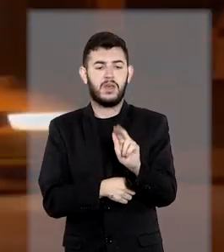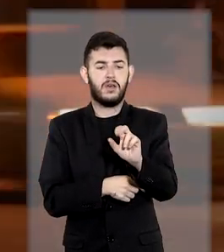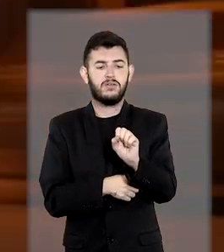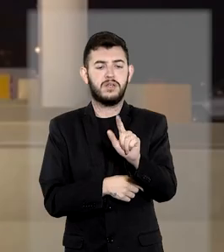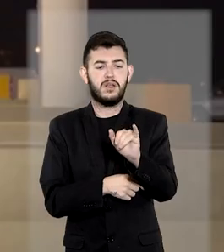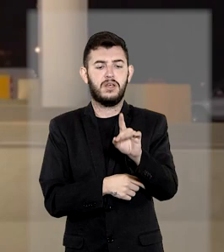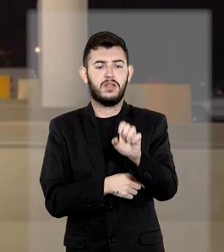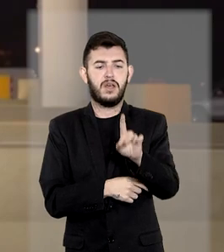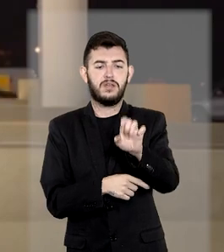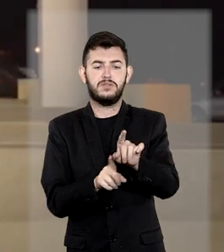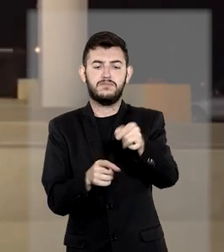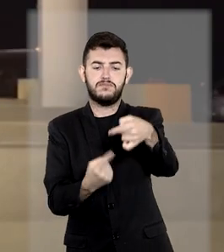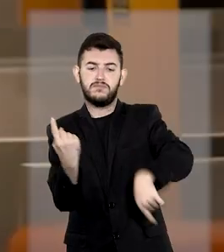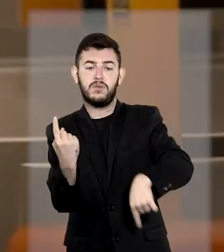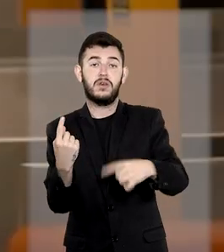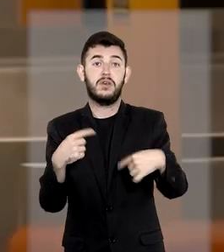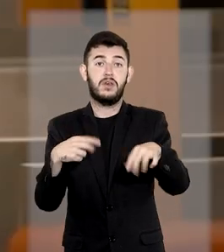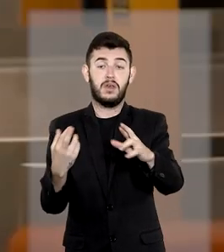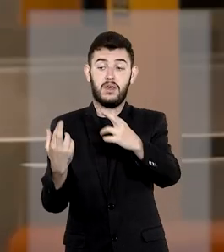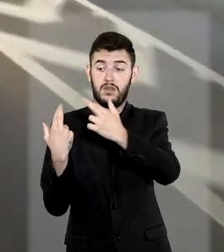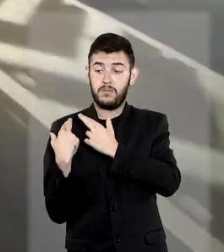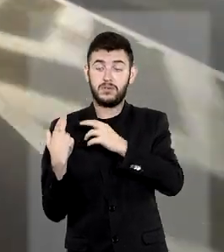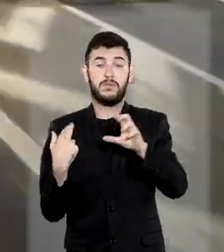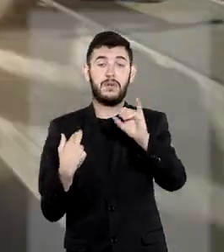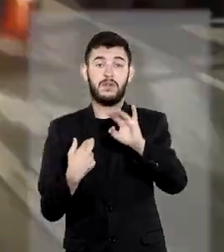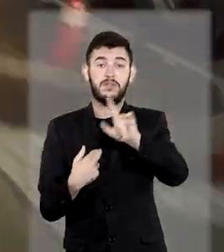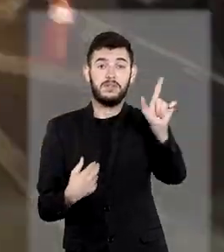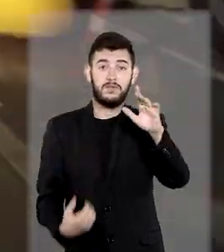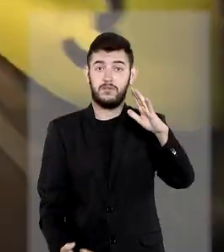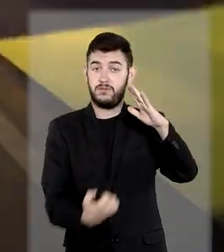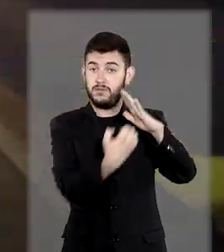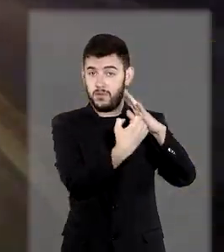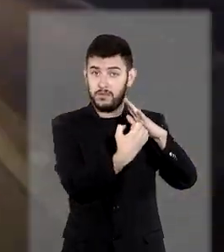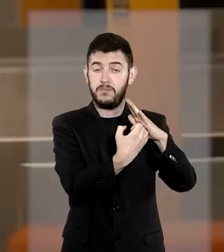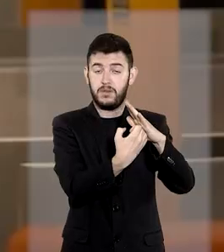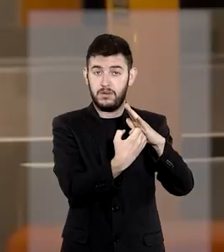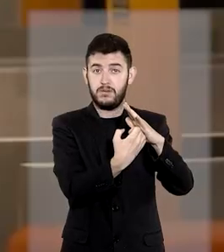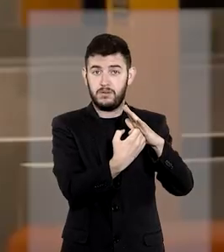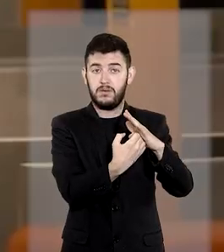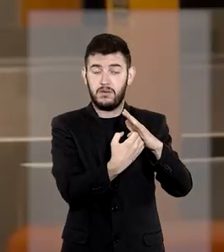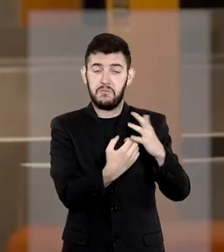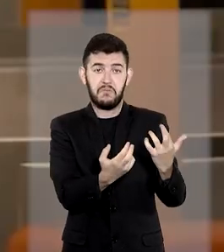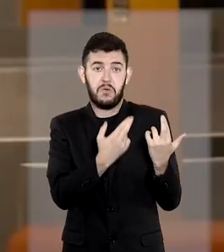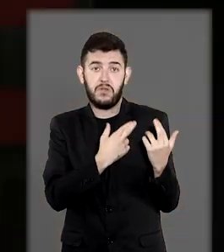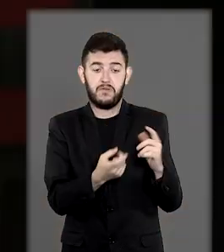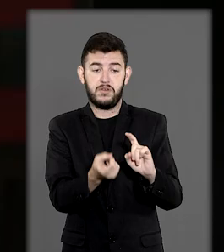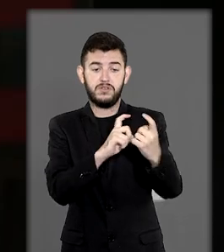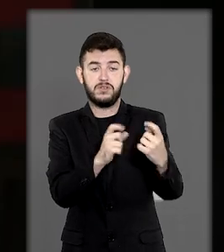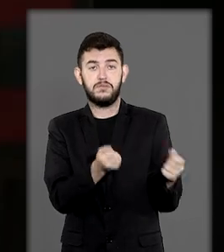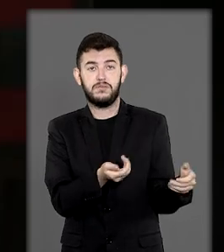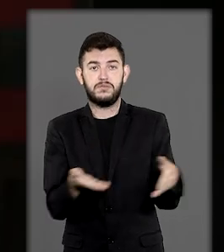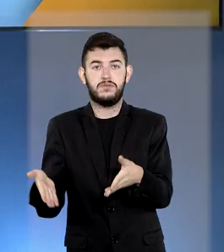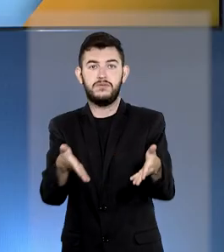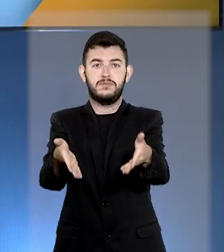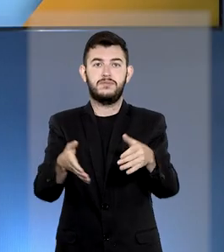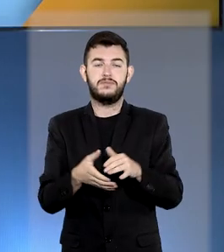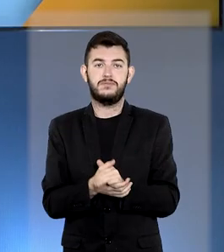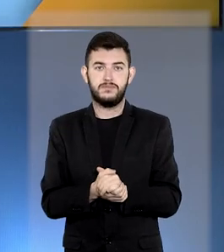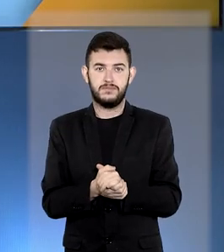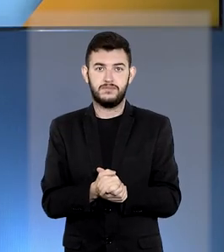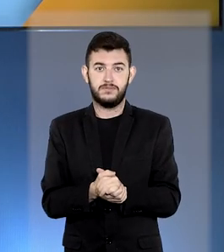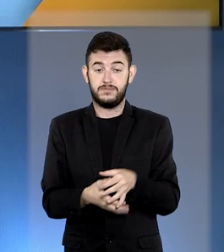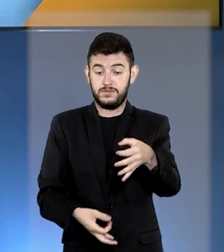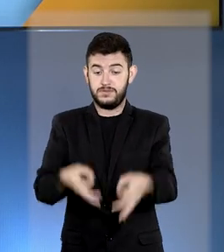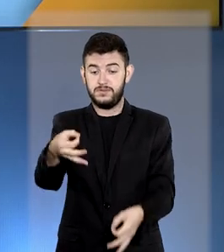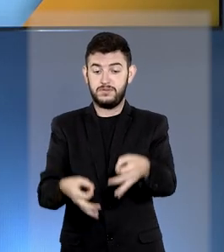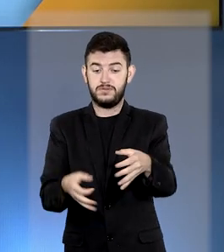causalidade e, por consequência, afasta a responsabilidade civil objetiva da concessionária que administra a rodovia. Em